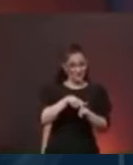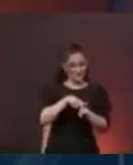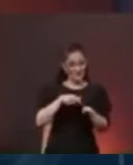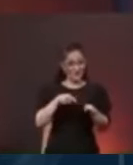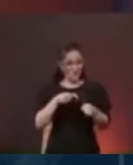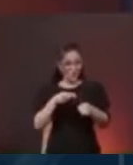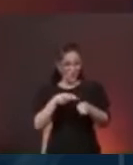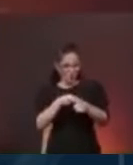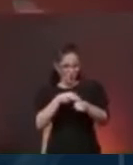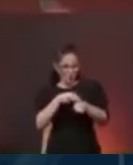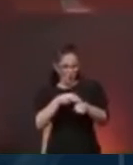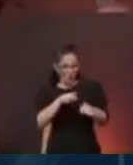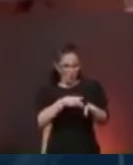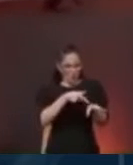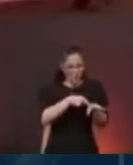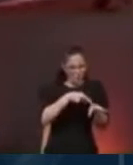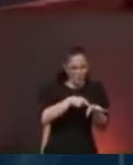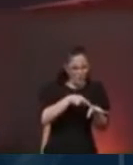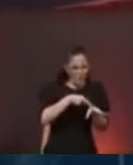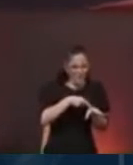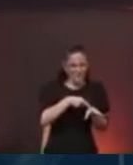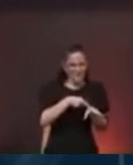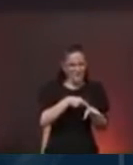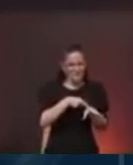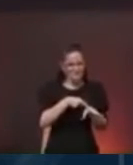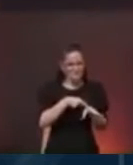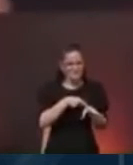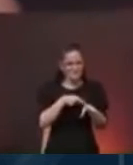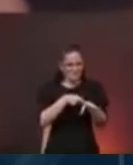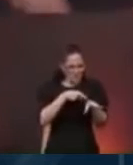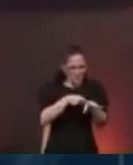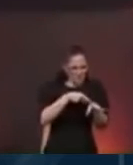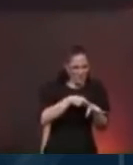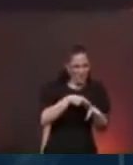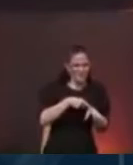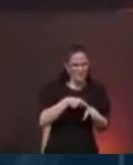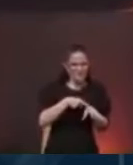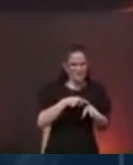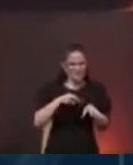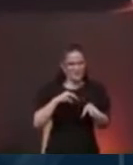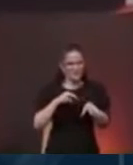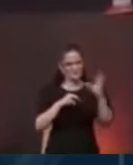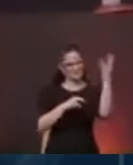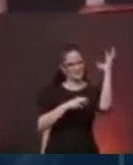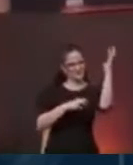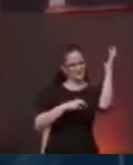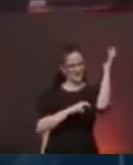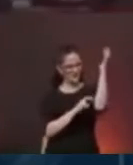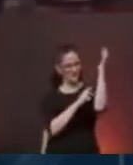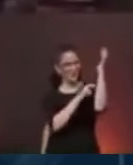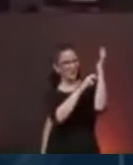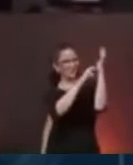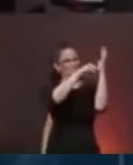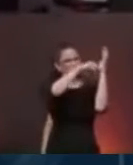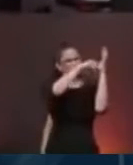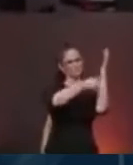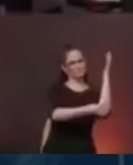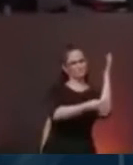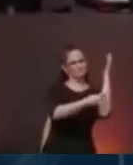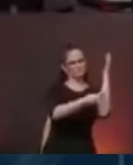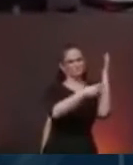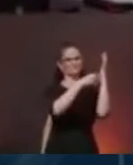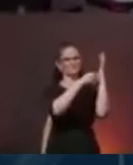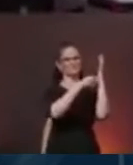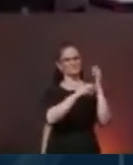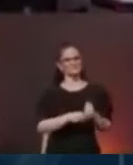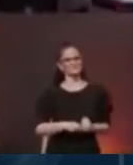caco de vidro. Isso, cortou a cabeça no arame farpado. Subiu na árvore, o gai quebrou.